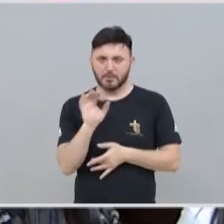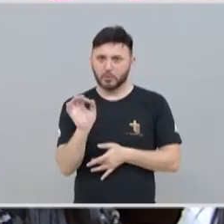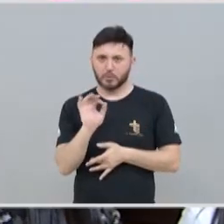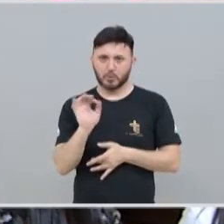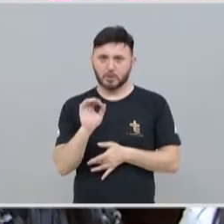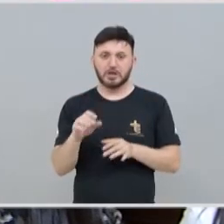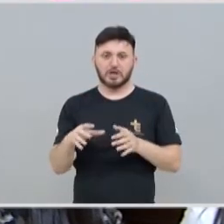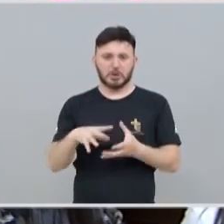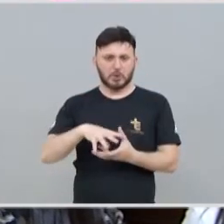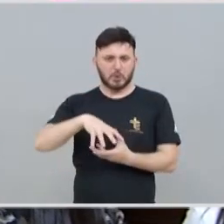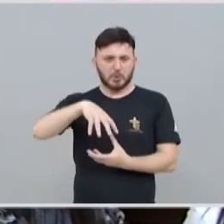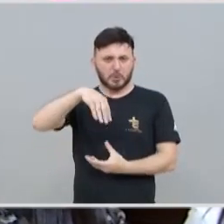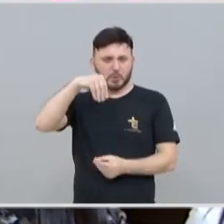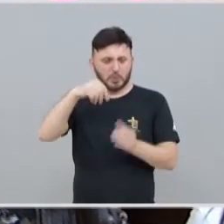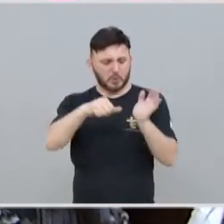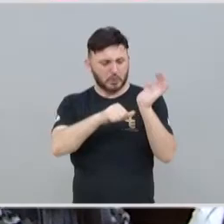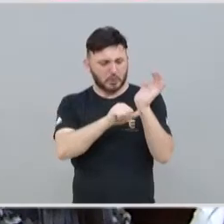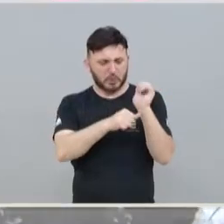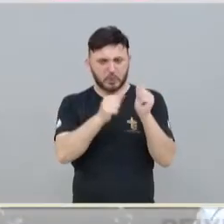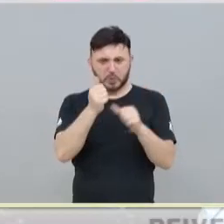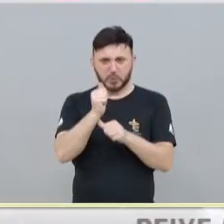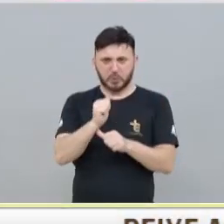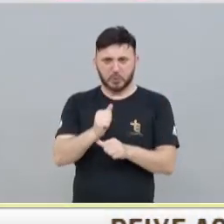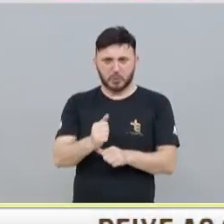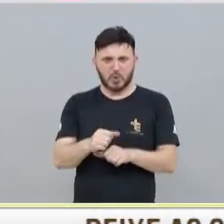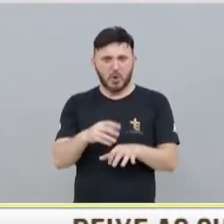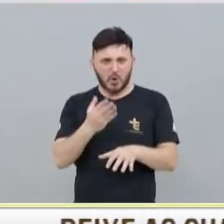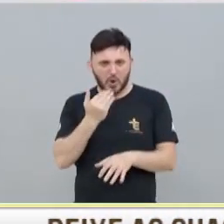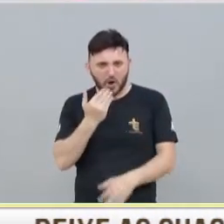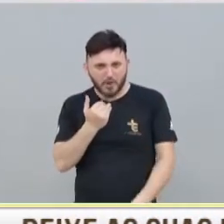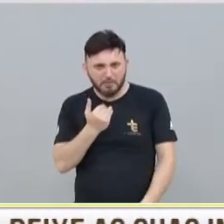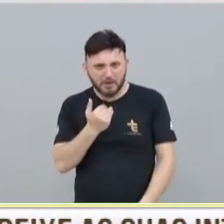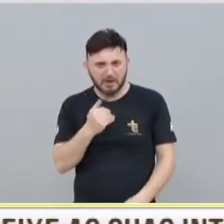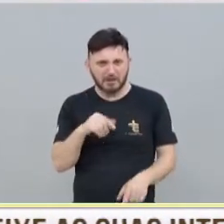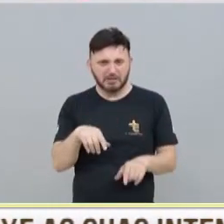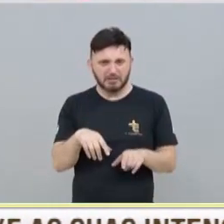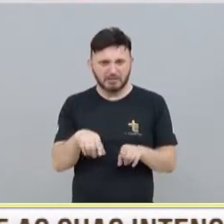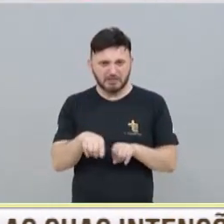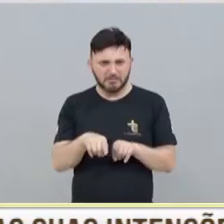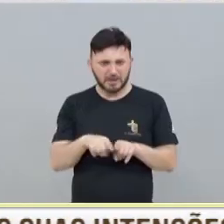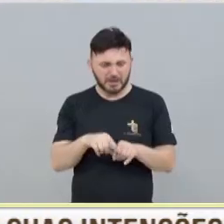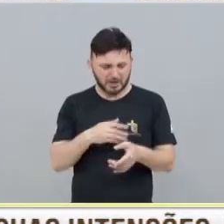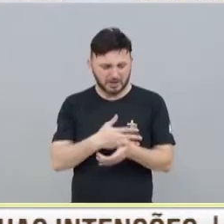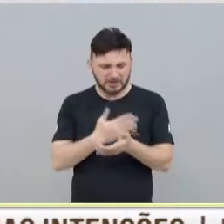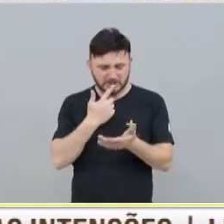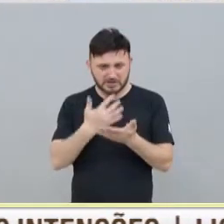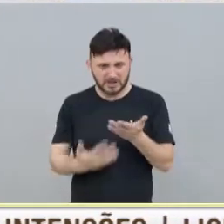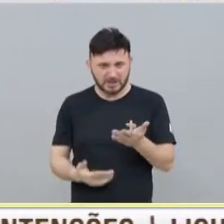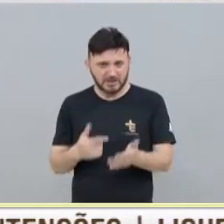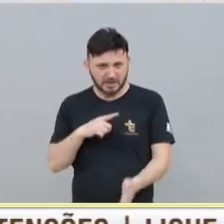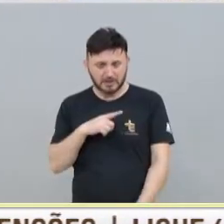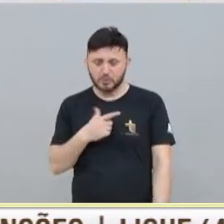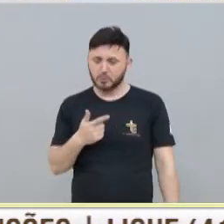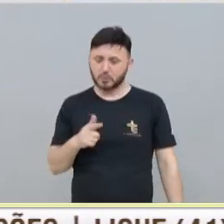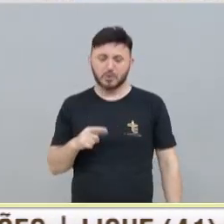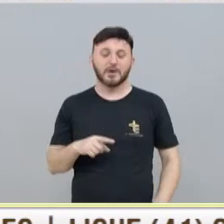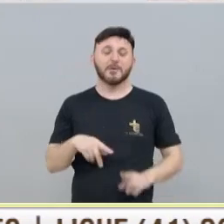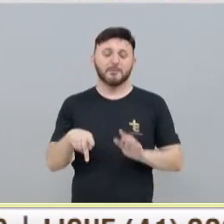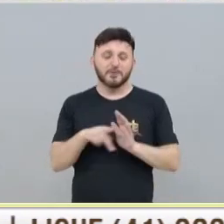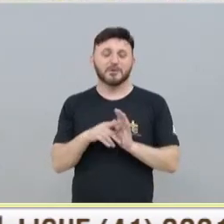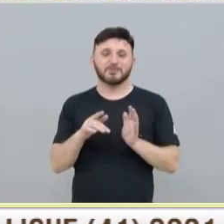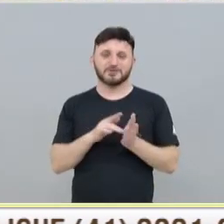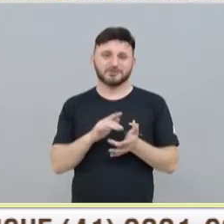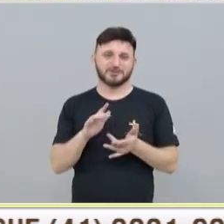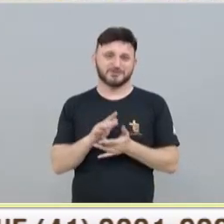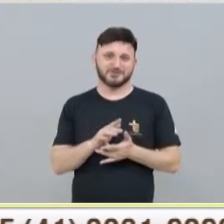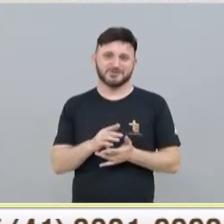passou entre as portas e comeu como é esse corpo glorioso hora filho coisa boa é porque deus